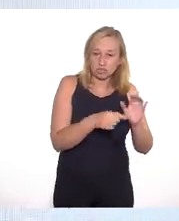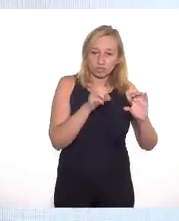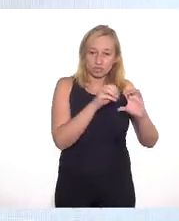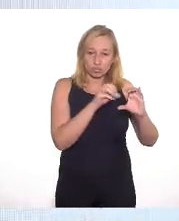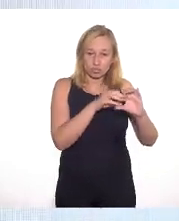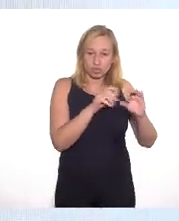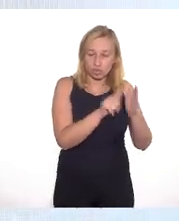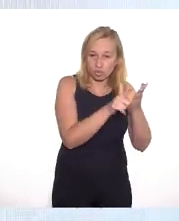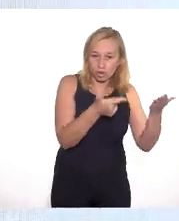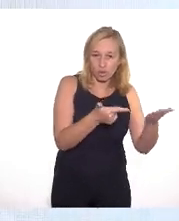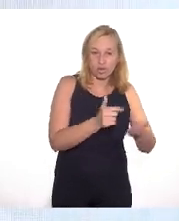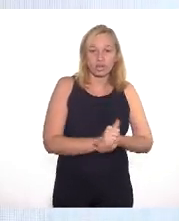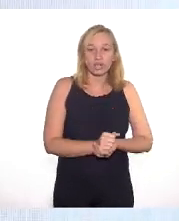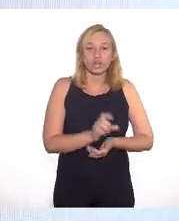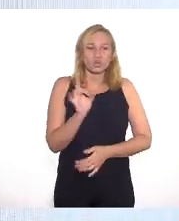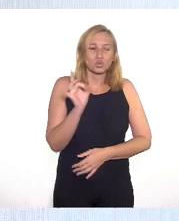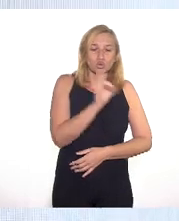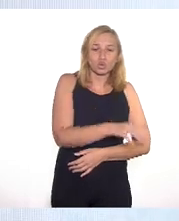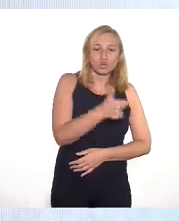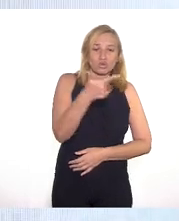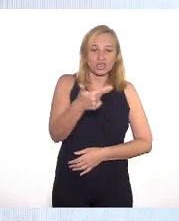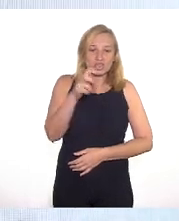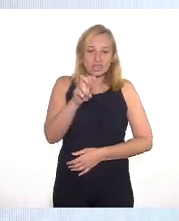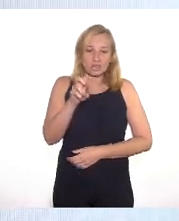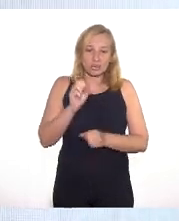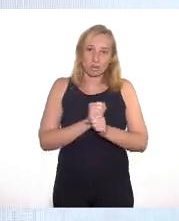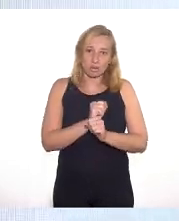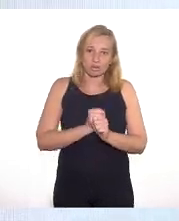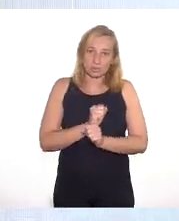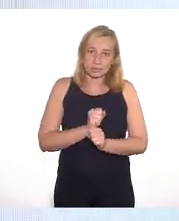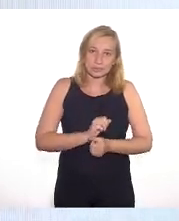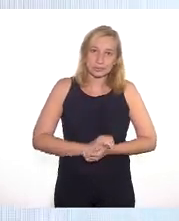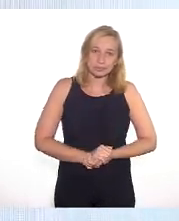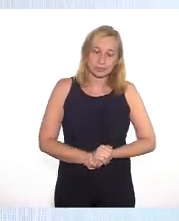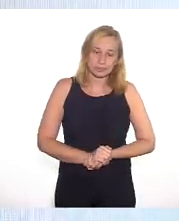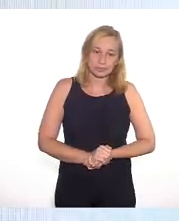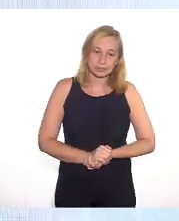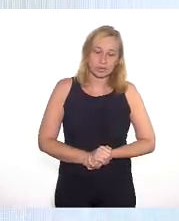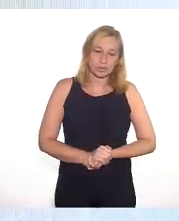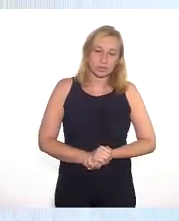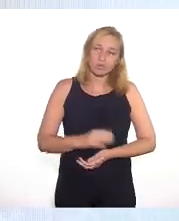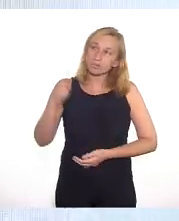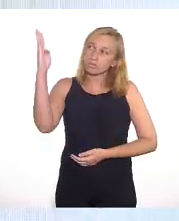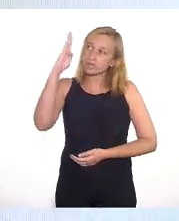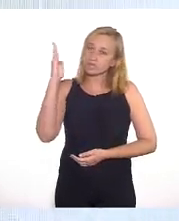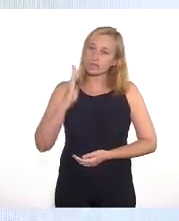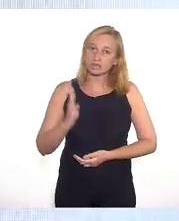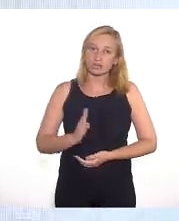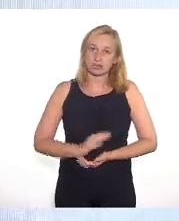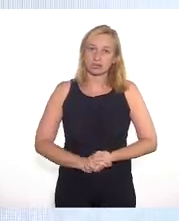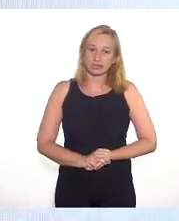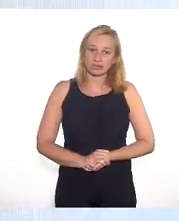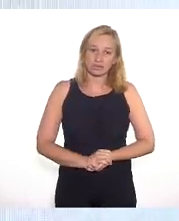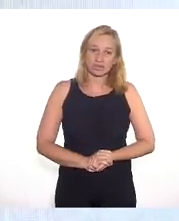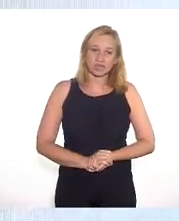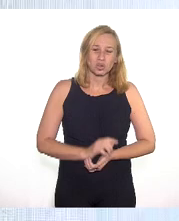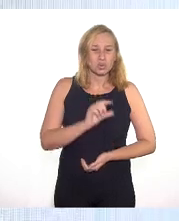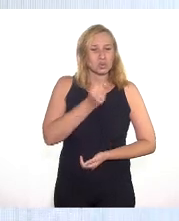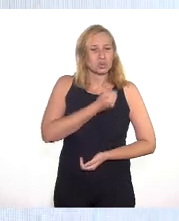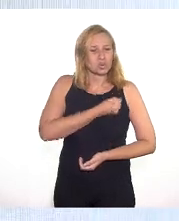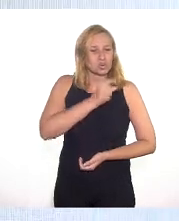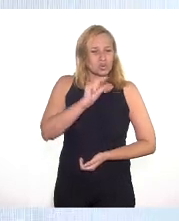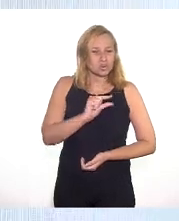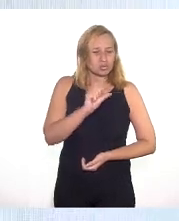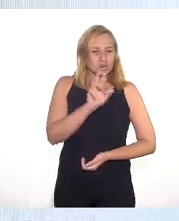que dos últimos 25 anos o Brasil tem um menor consumo